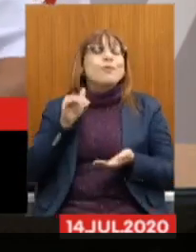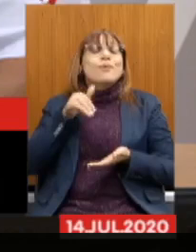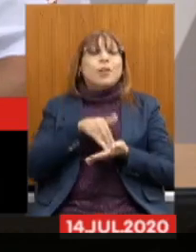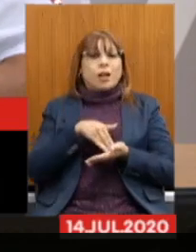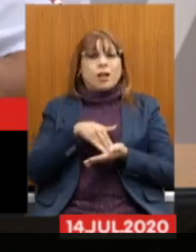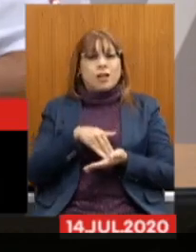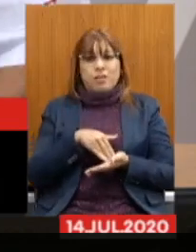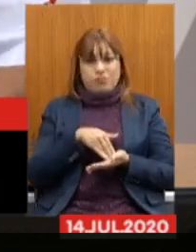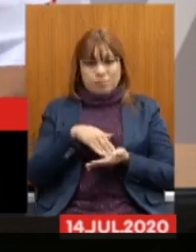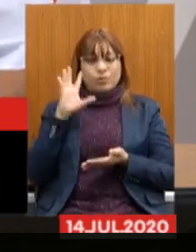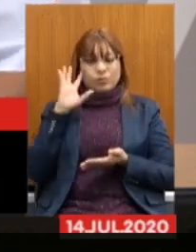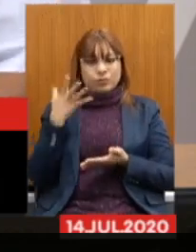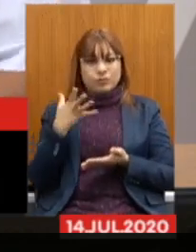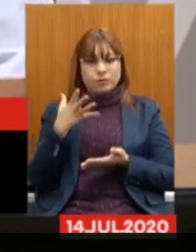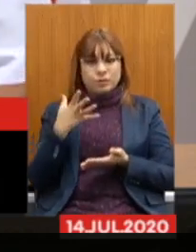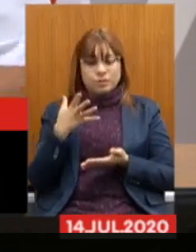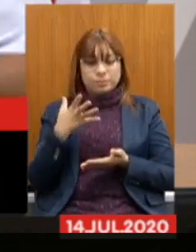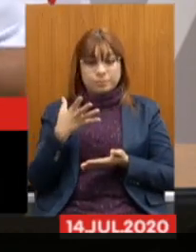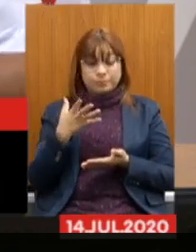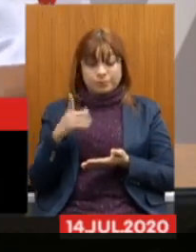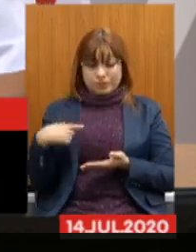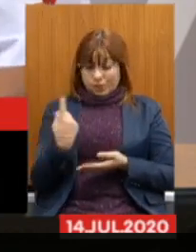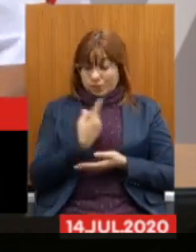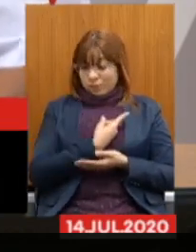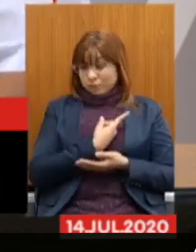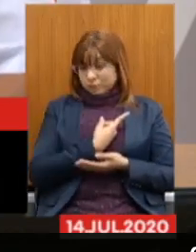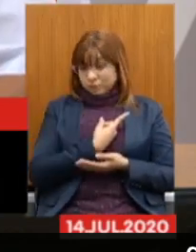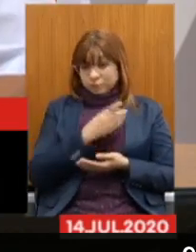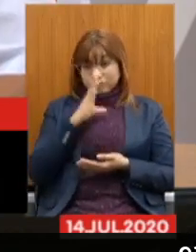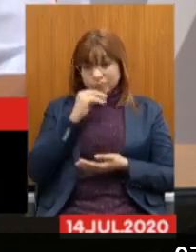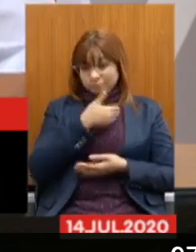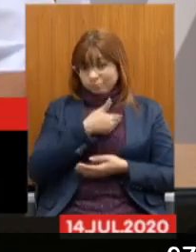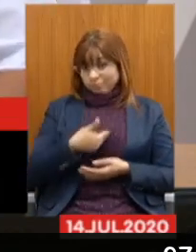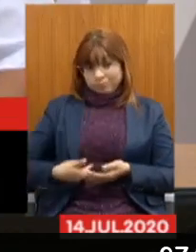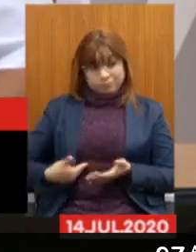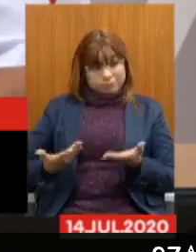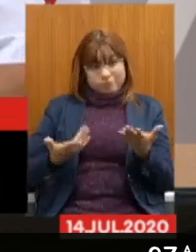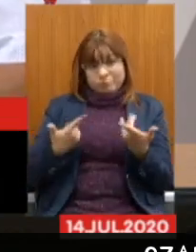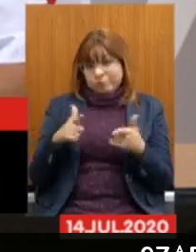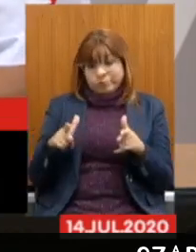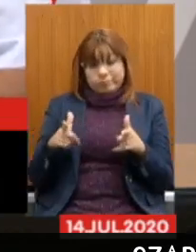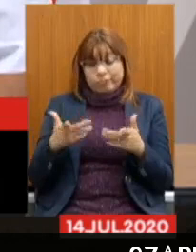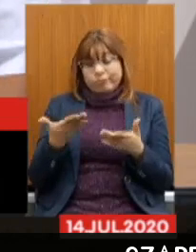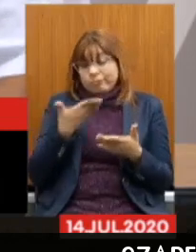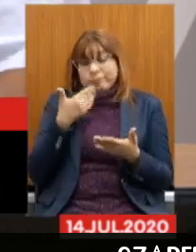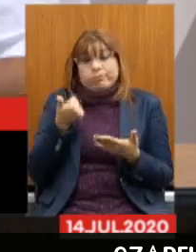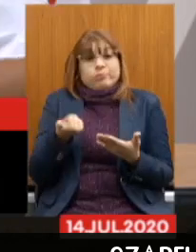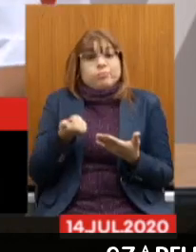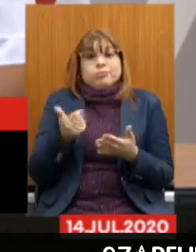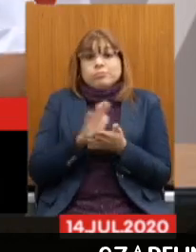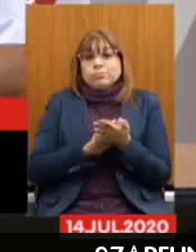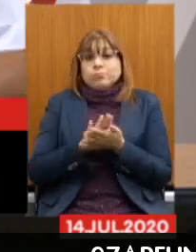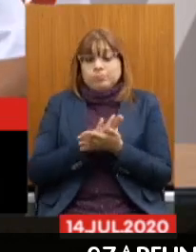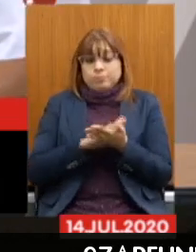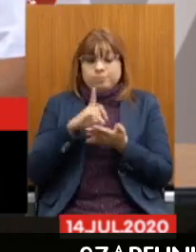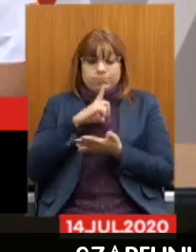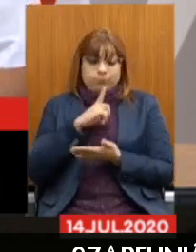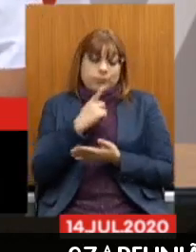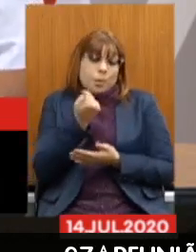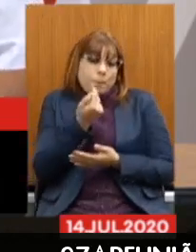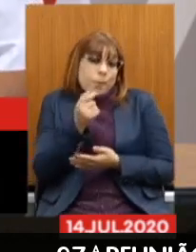temos privilégio. O servidor não tem privilégio. O servidor, ele tem um pouco de